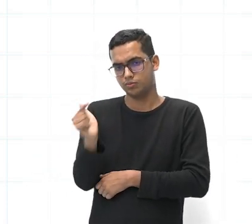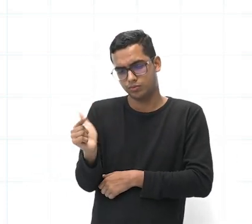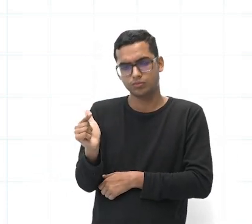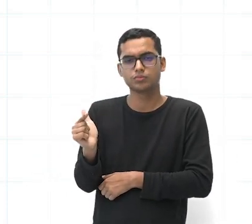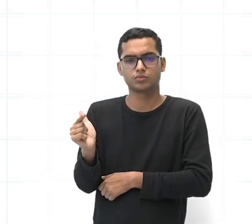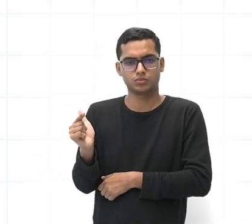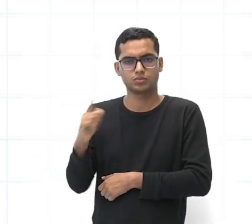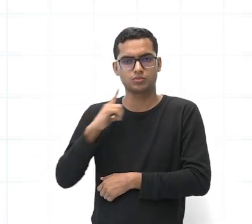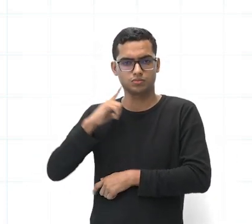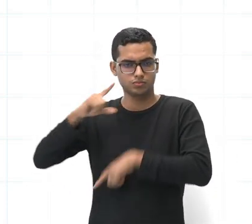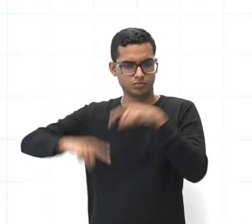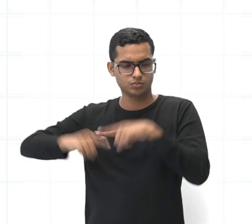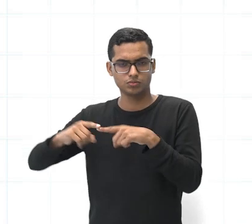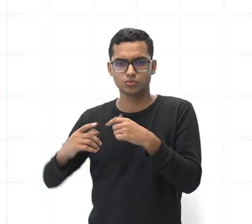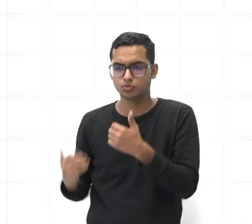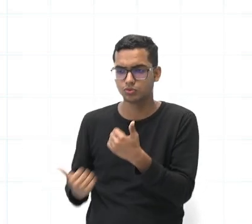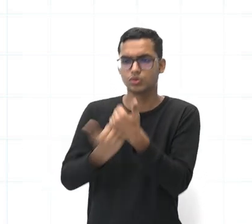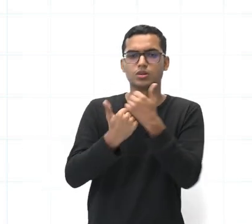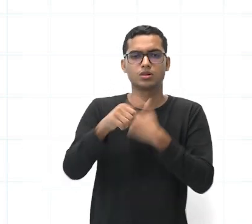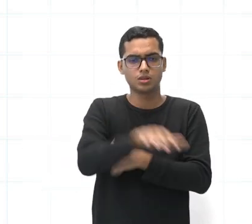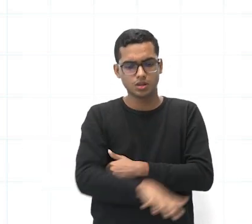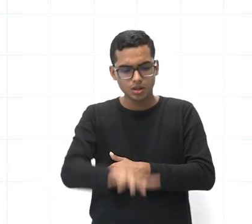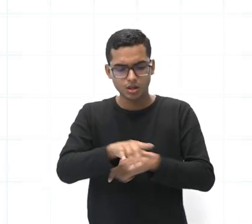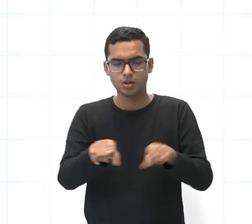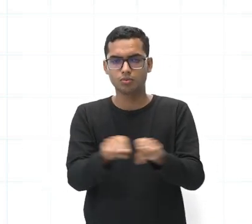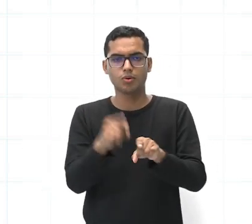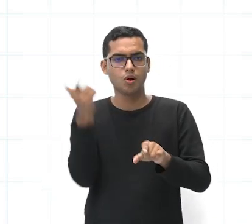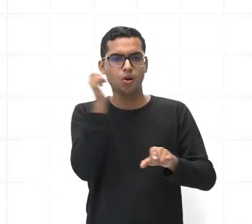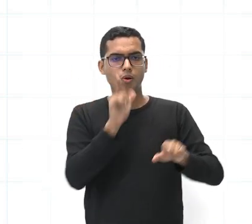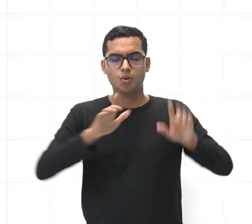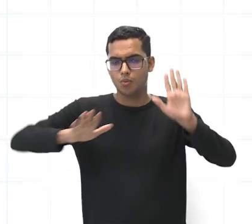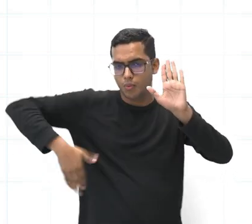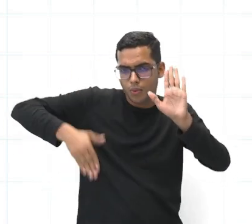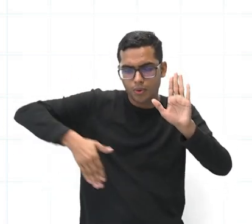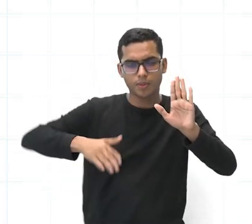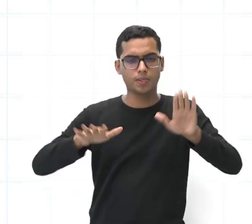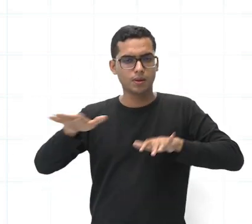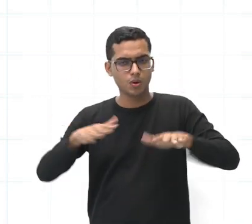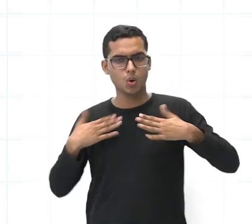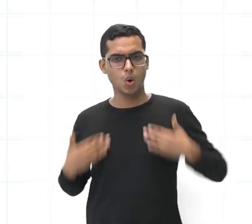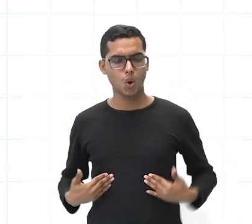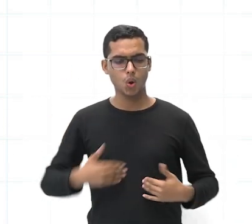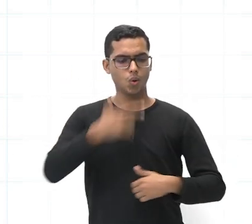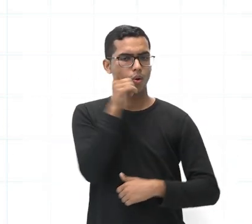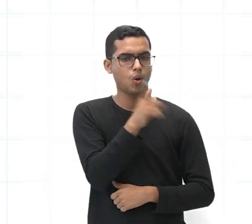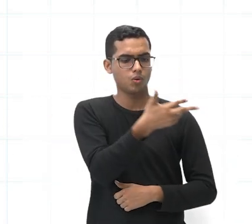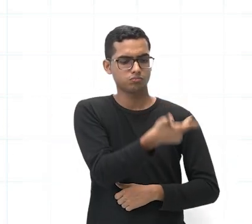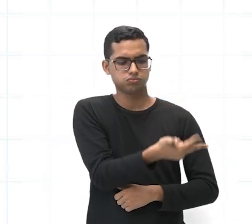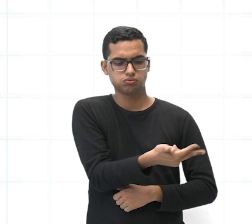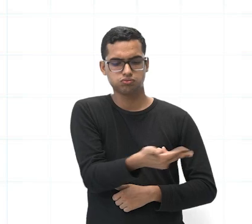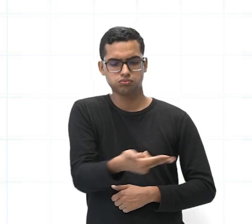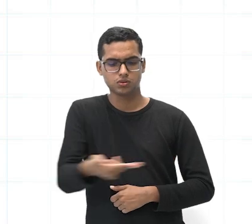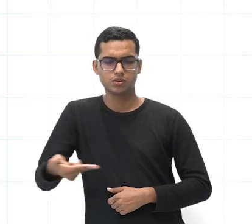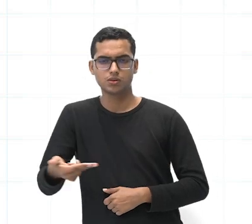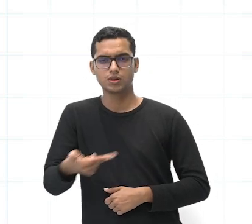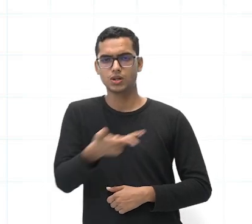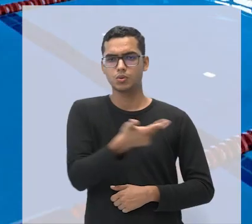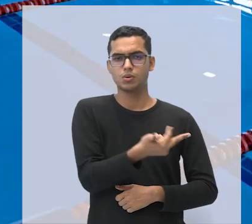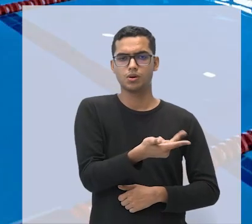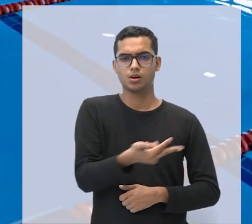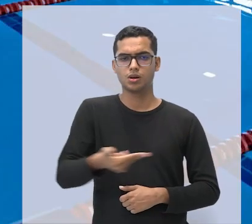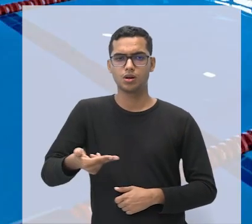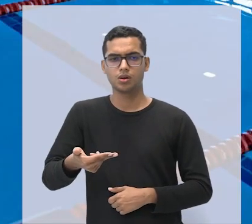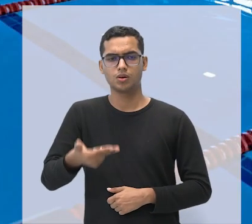objeto. Então, nesse meio líquido, você vai movimentar o seu corpo a fim de você o quê? Nadar, né? De